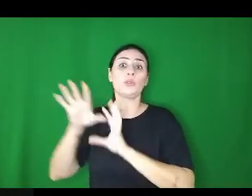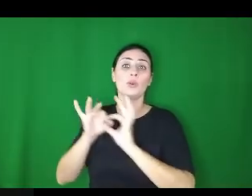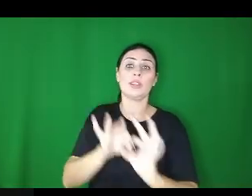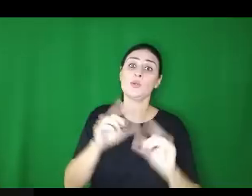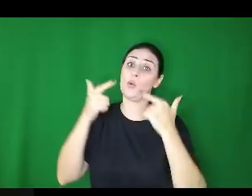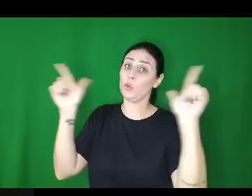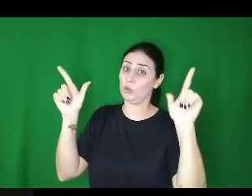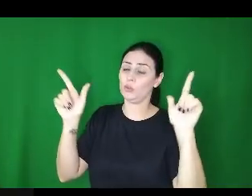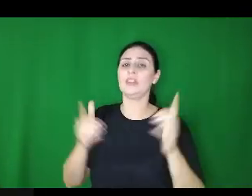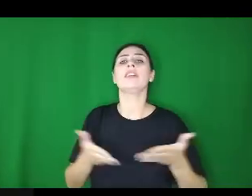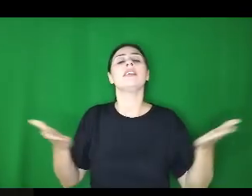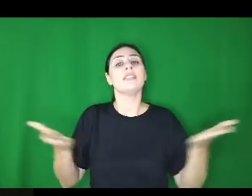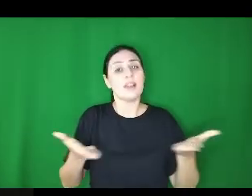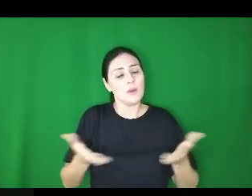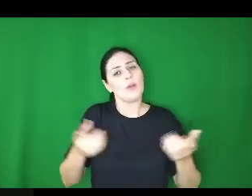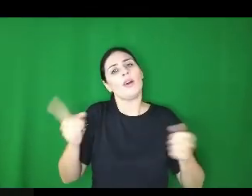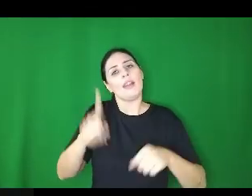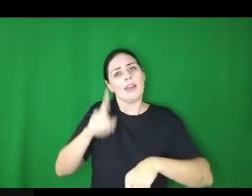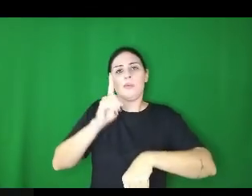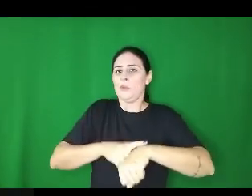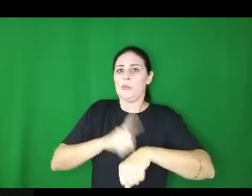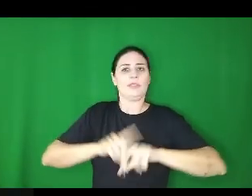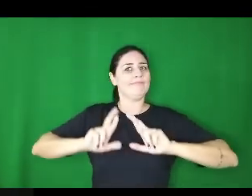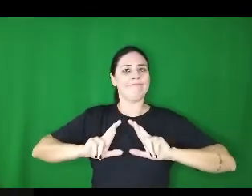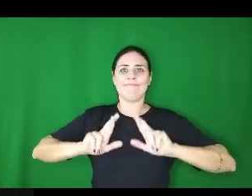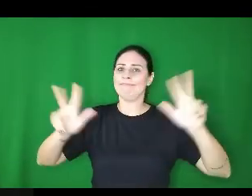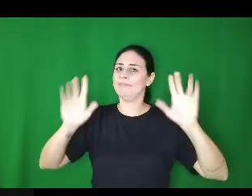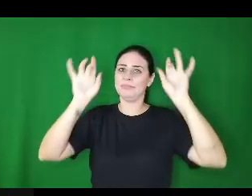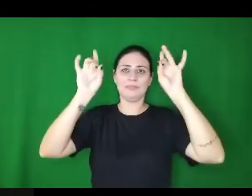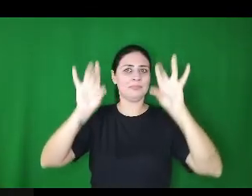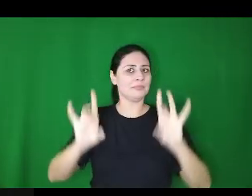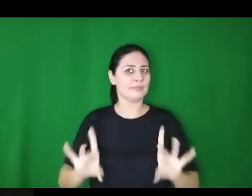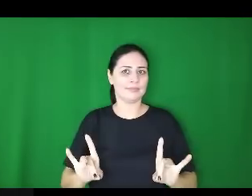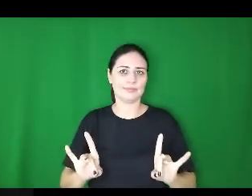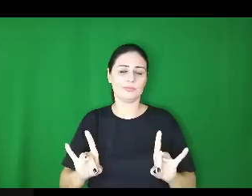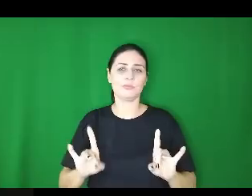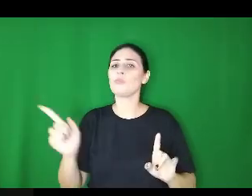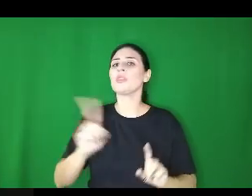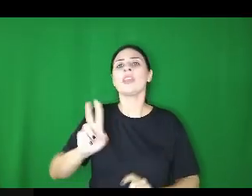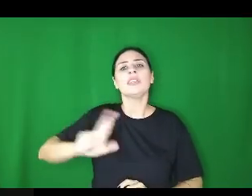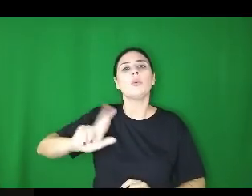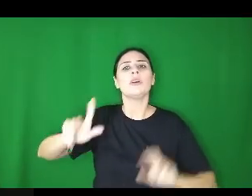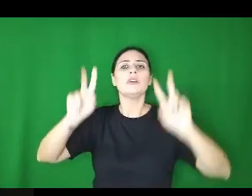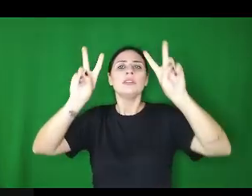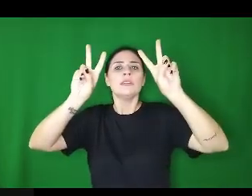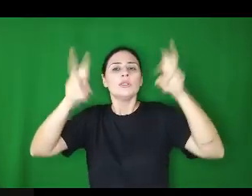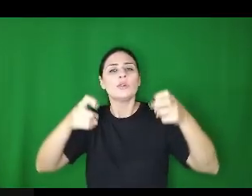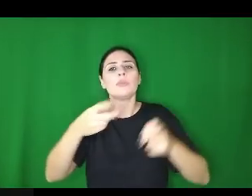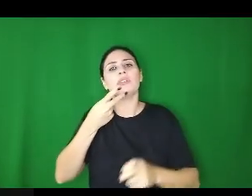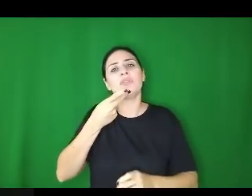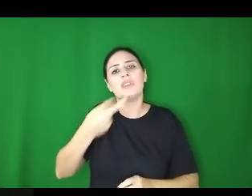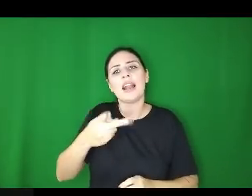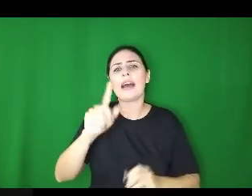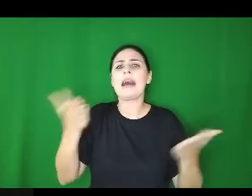E aí nós temos que pensar que nós estamos pensando, tem que pensar dentro de um caráter de excepcionalidade. Então, o que eu vou falar aqui não